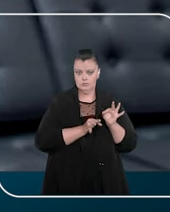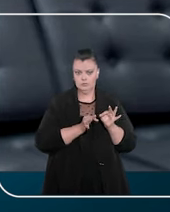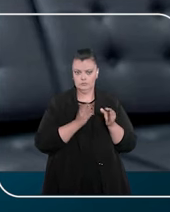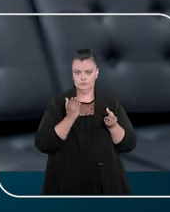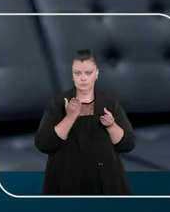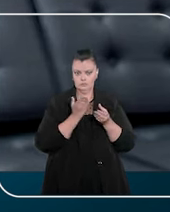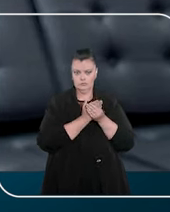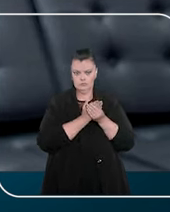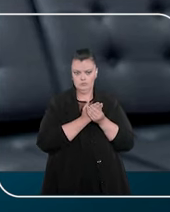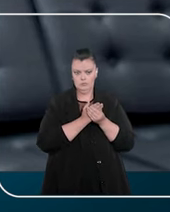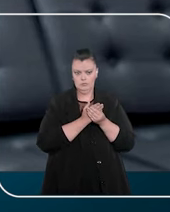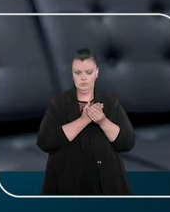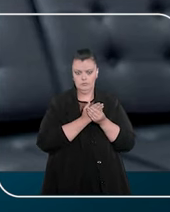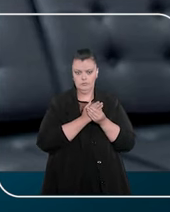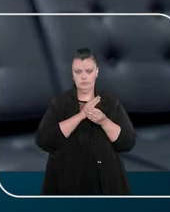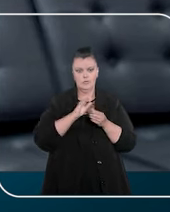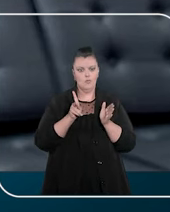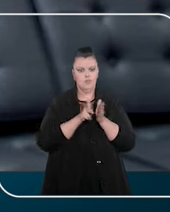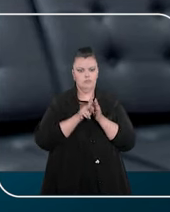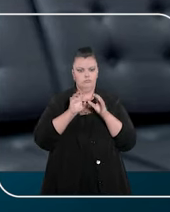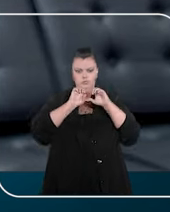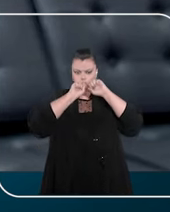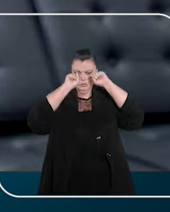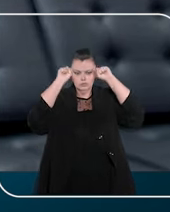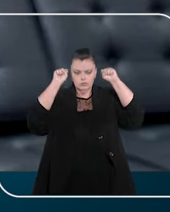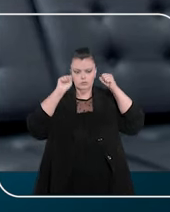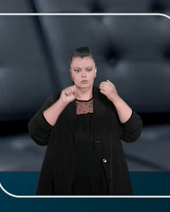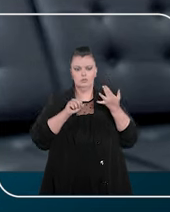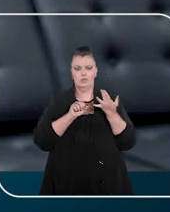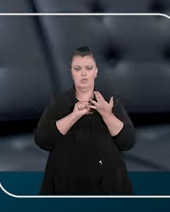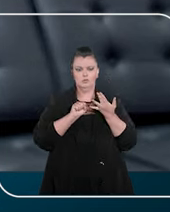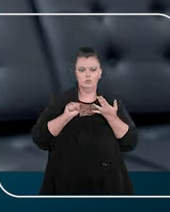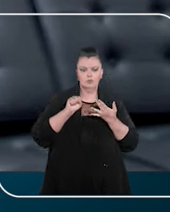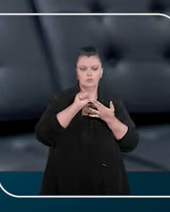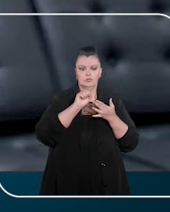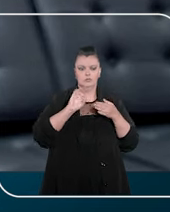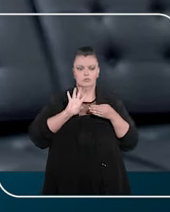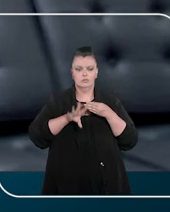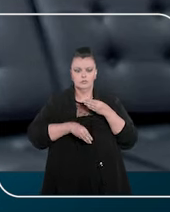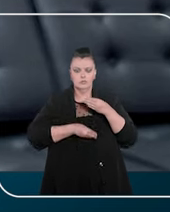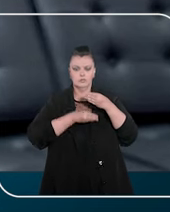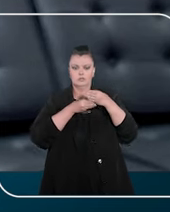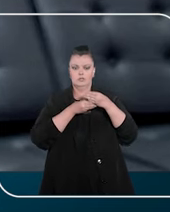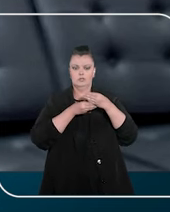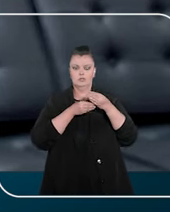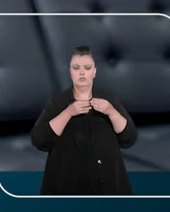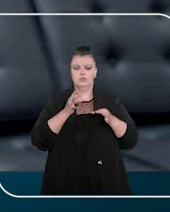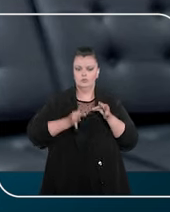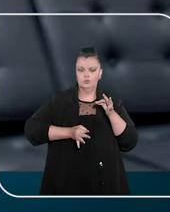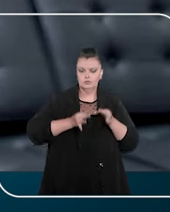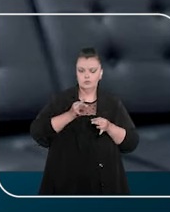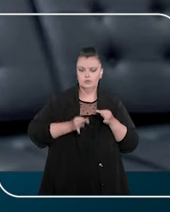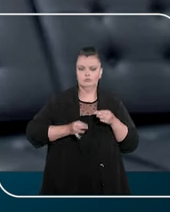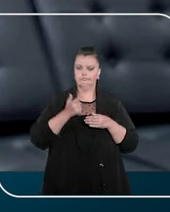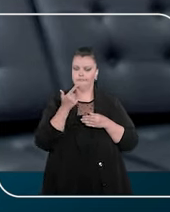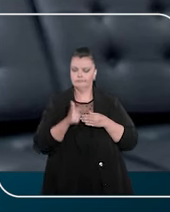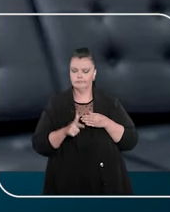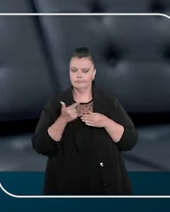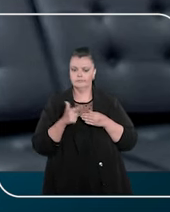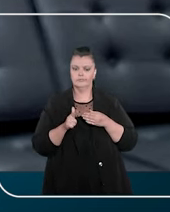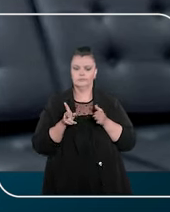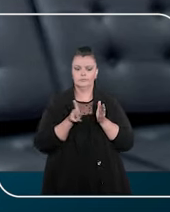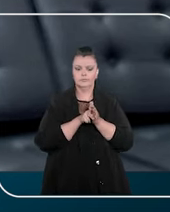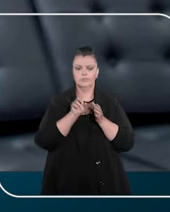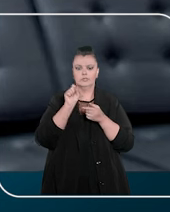do Supremo, uma súmula vinculante, julgamento em recurso repetitivo, né, por uma das sessões do STJ ou pela